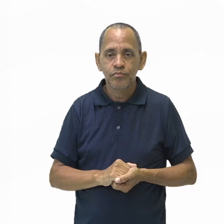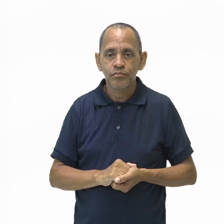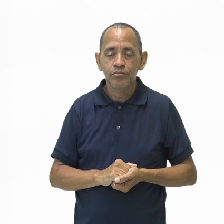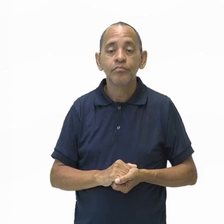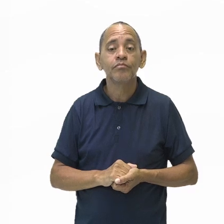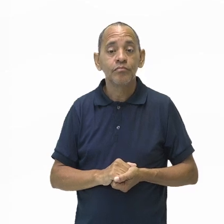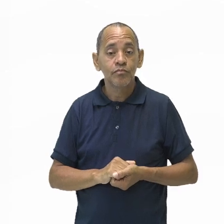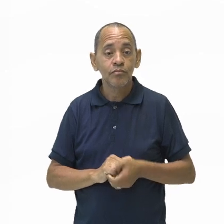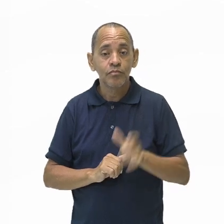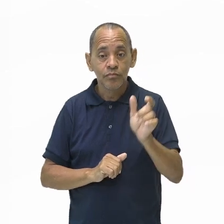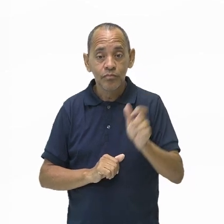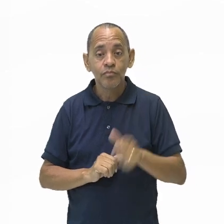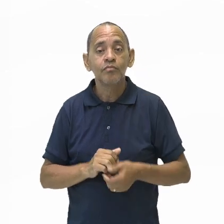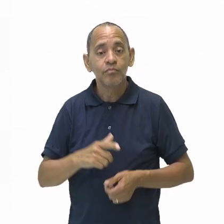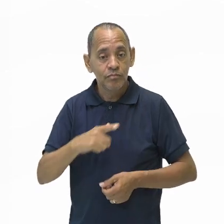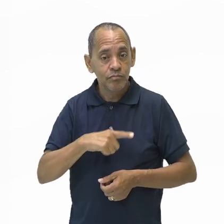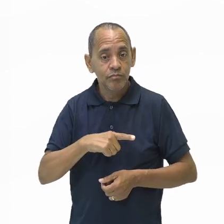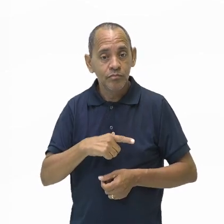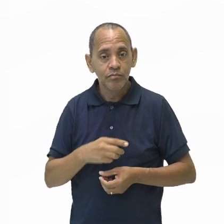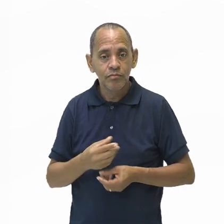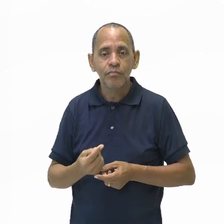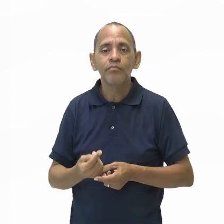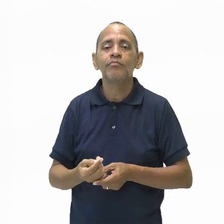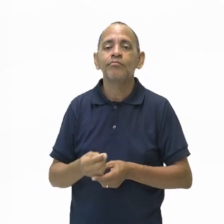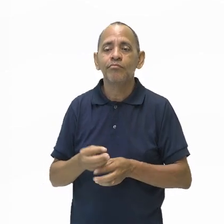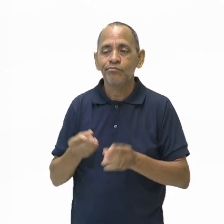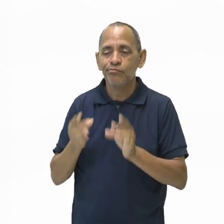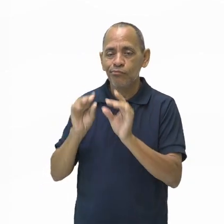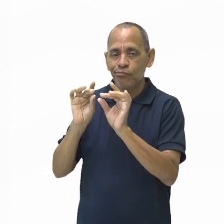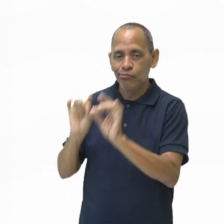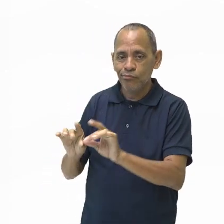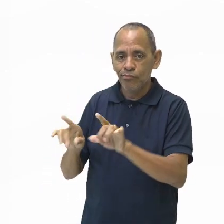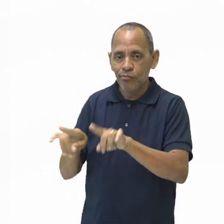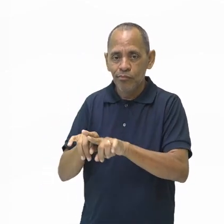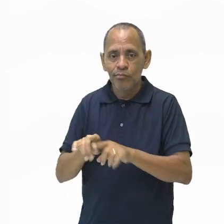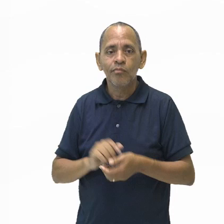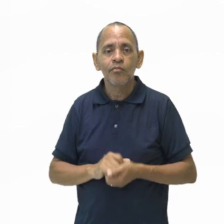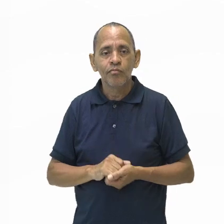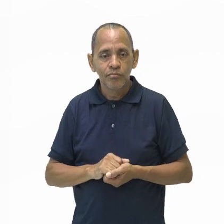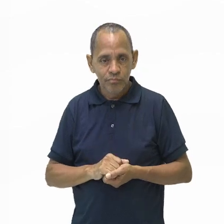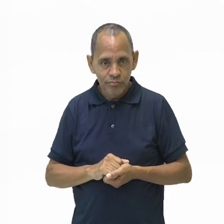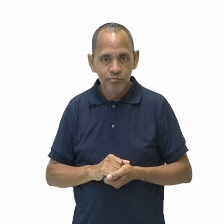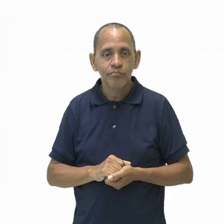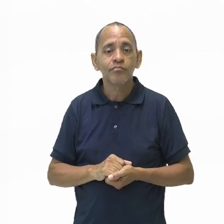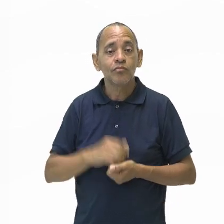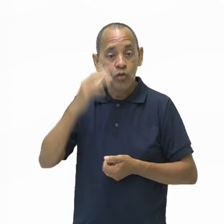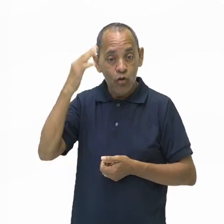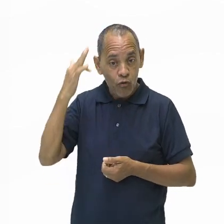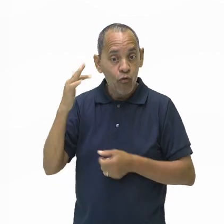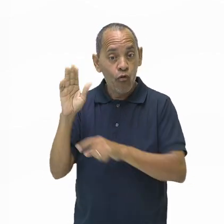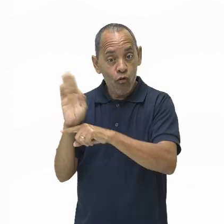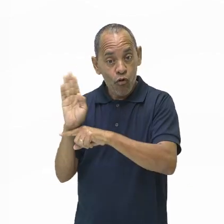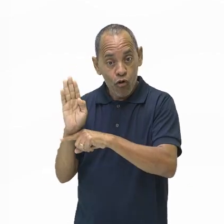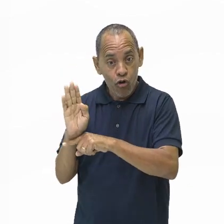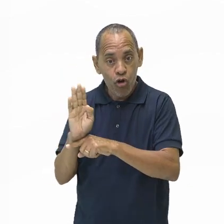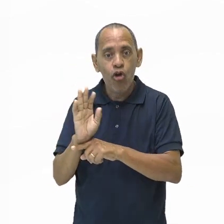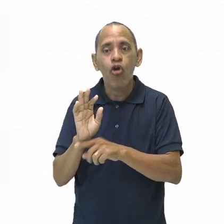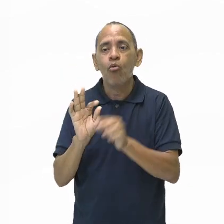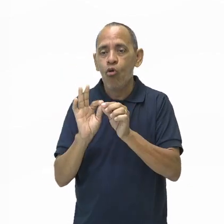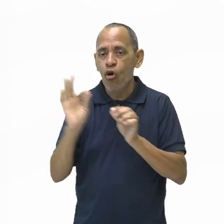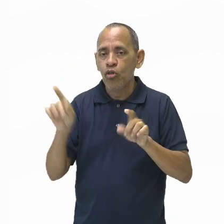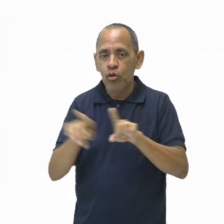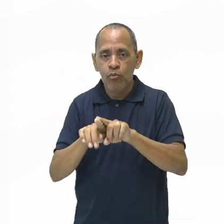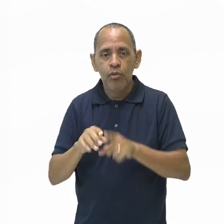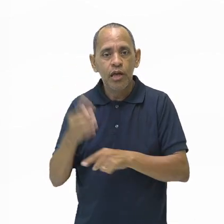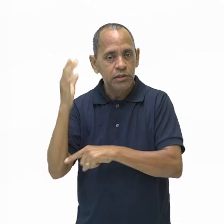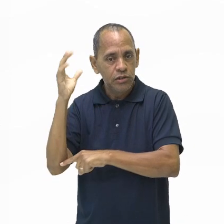Interestelar. Você tem que deixar algo para trás. Interestelar é um célebre longa-metragem de ficção científica com elementos dramáticos e